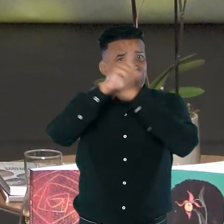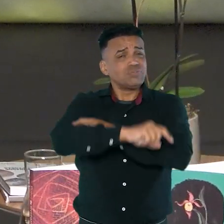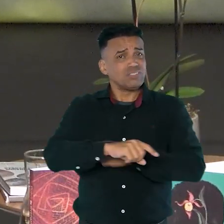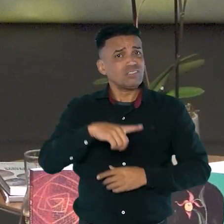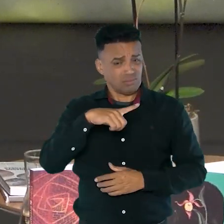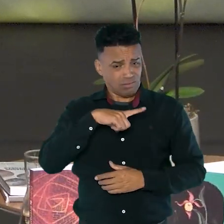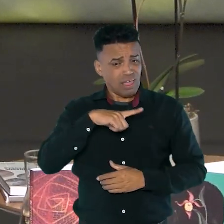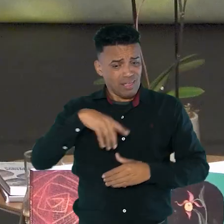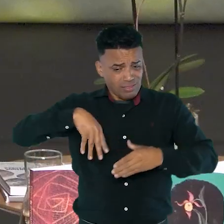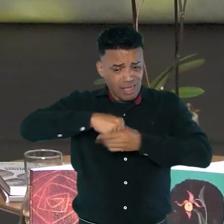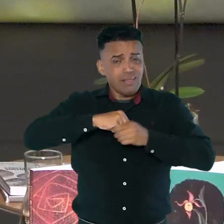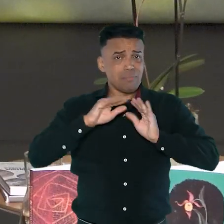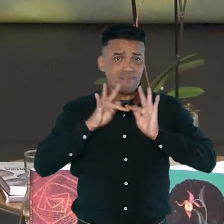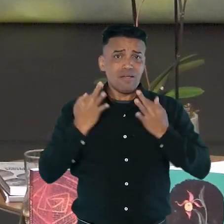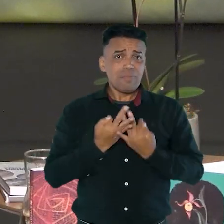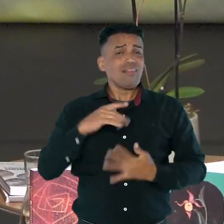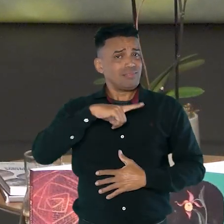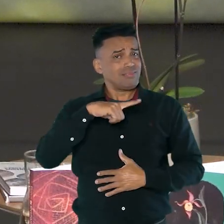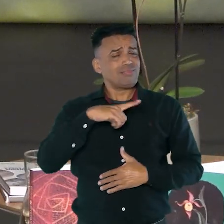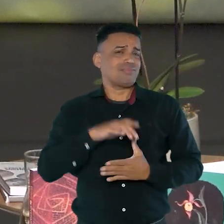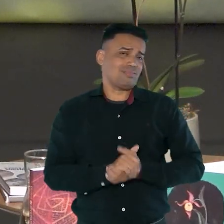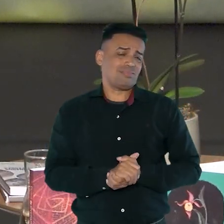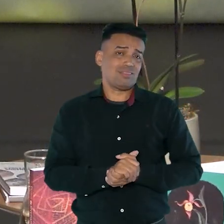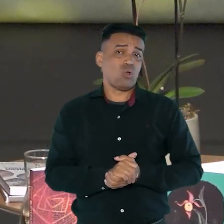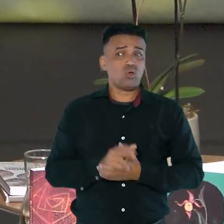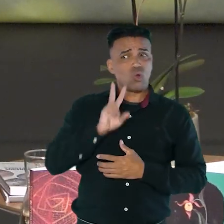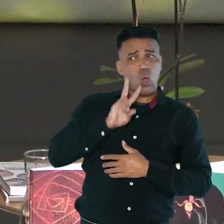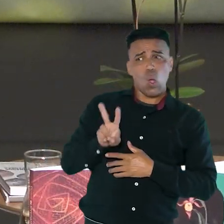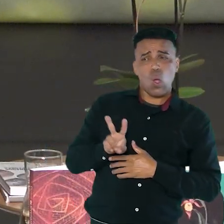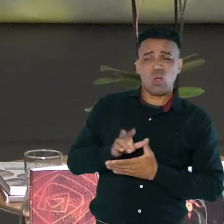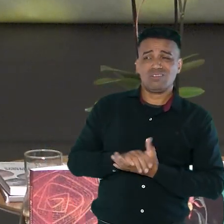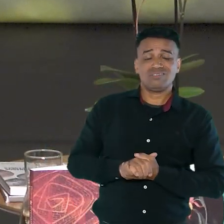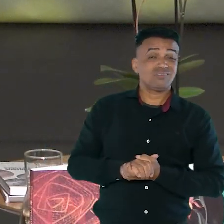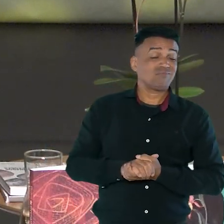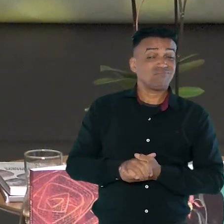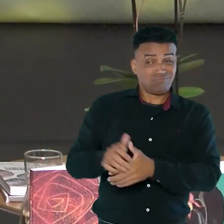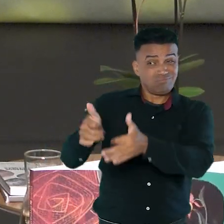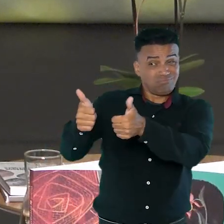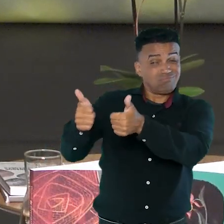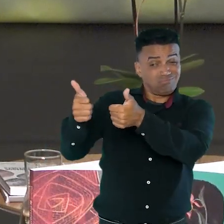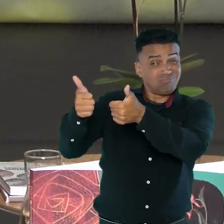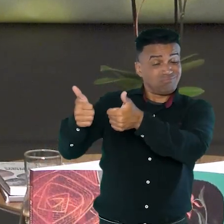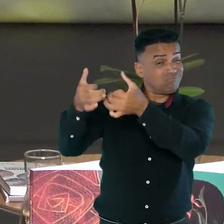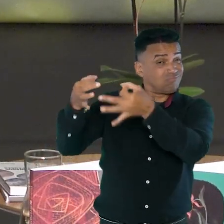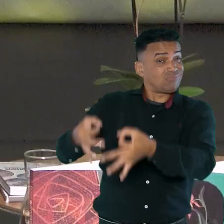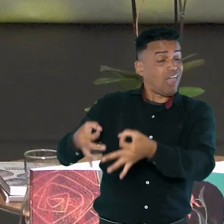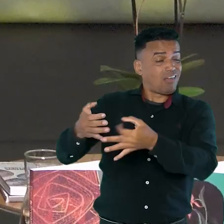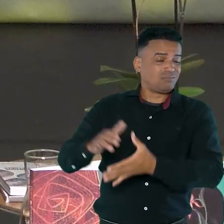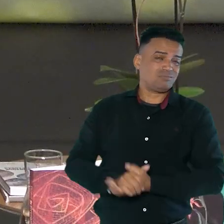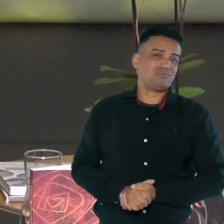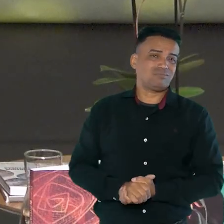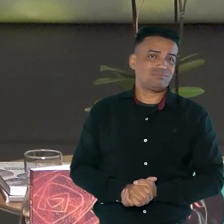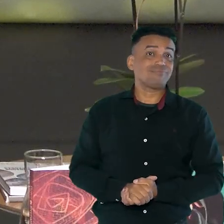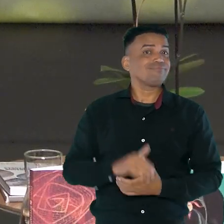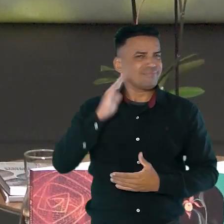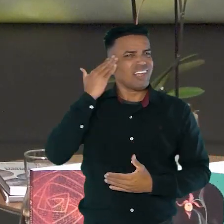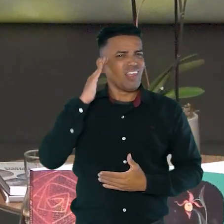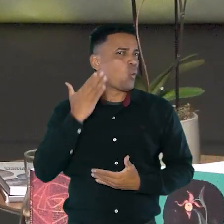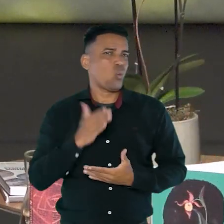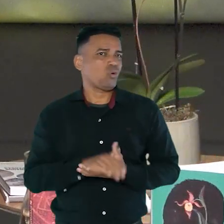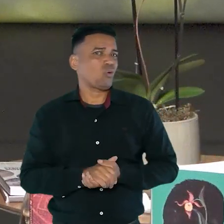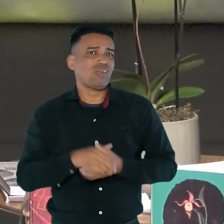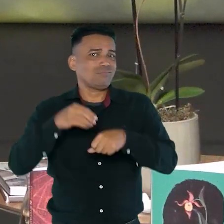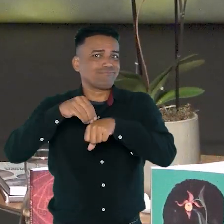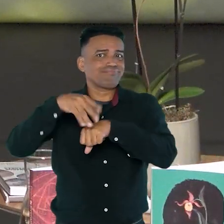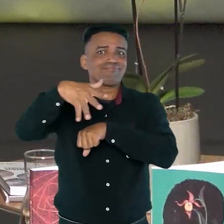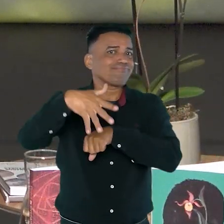tenho parentes assim, tá ligado? E que hoje eu olho e tá certo, irmão. Tá ligado? Não tem